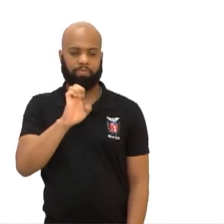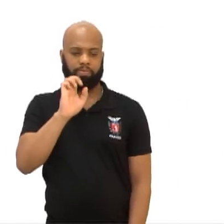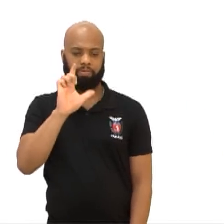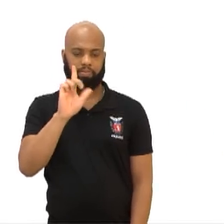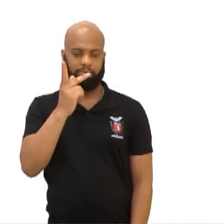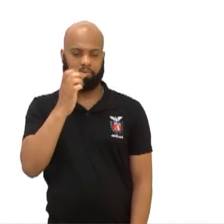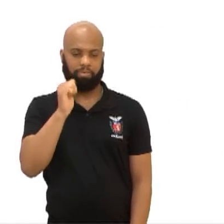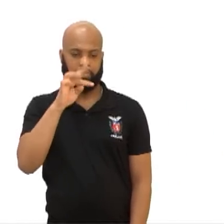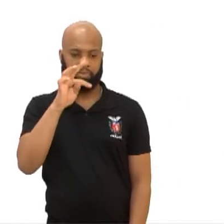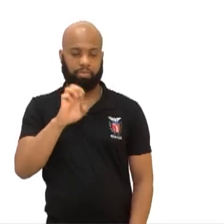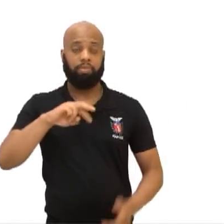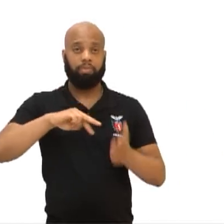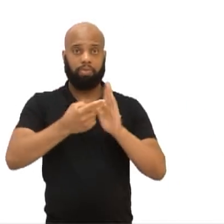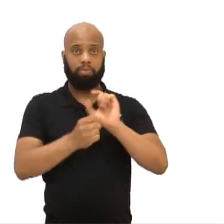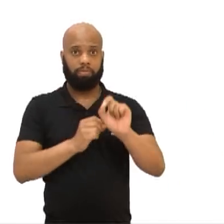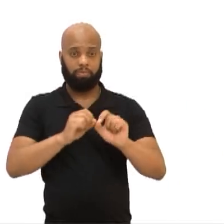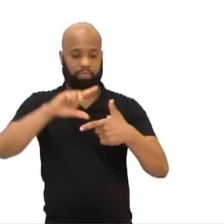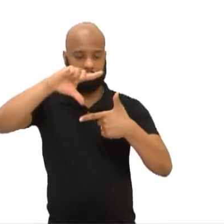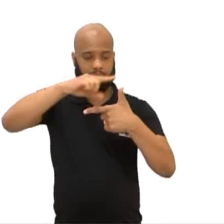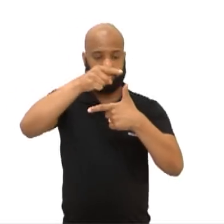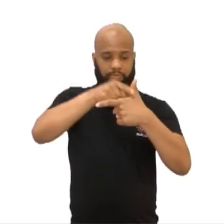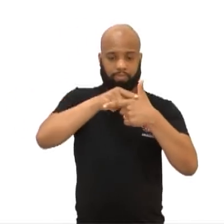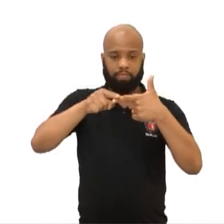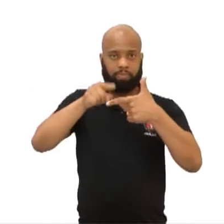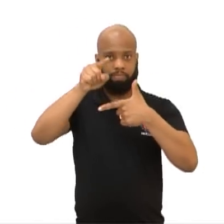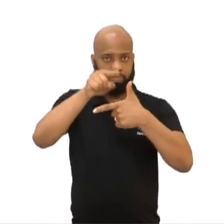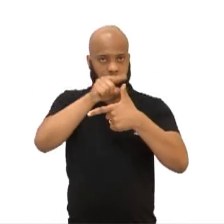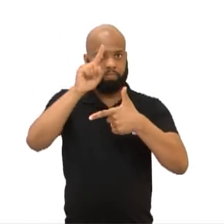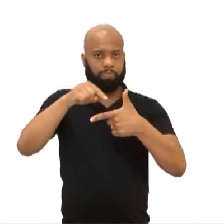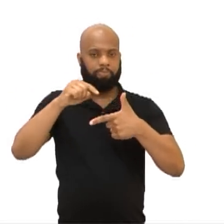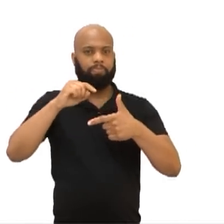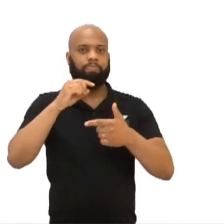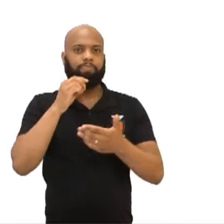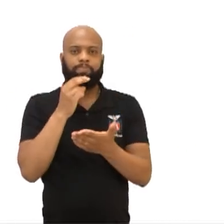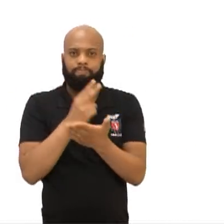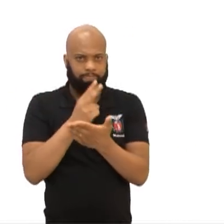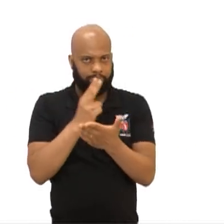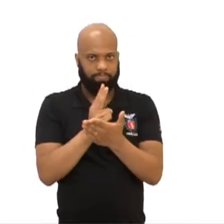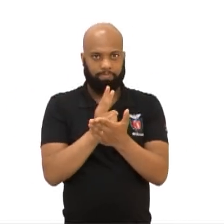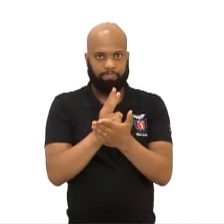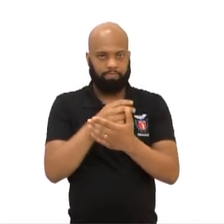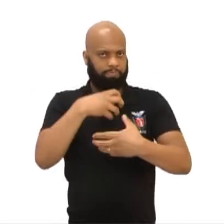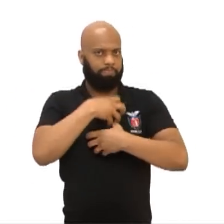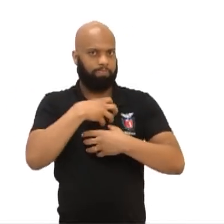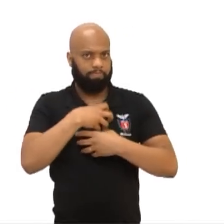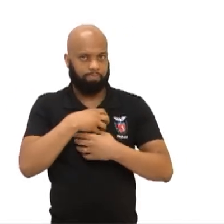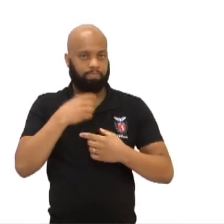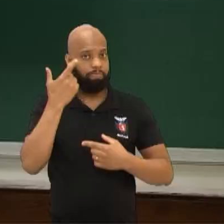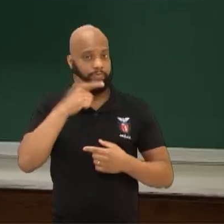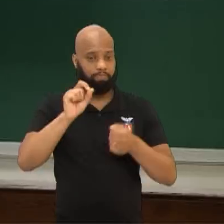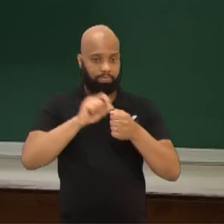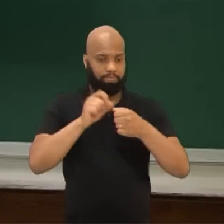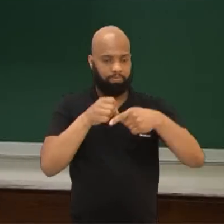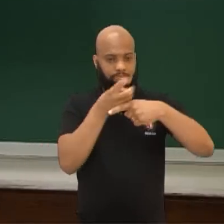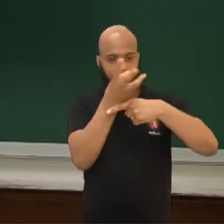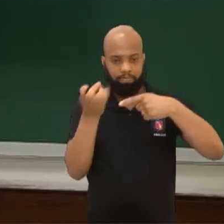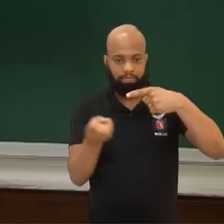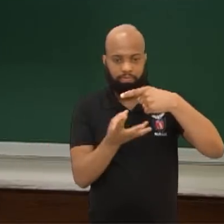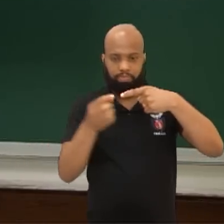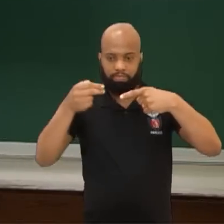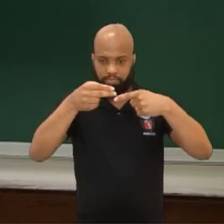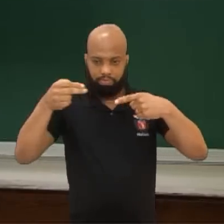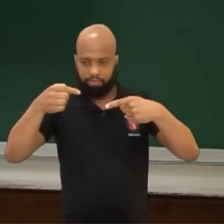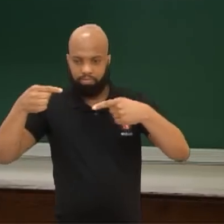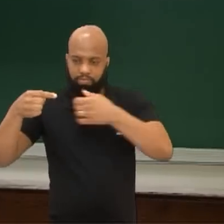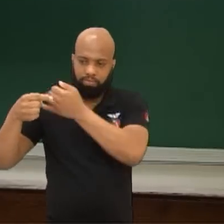então, seus lados correspondentes são proporcionais. Assim, podemos construir essa proporção. Lembrando que eu não posso trocar, gente. Eu